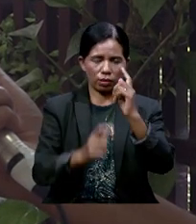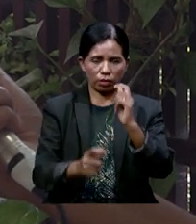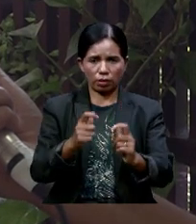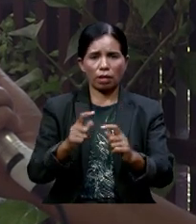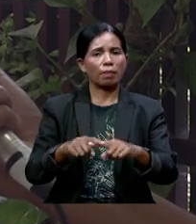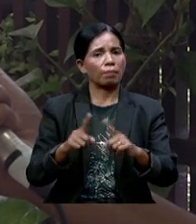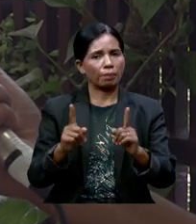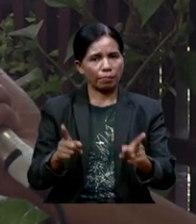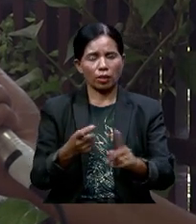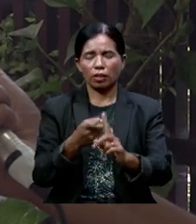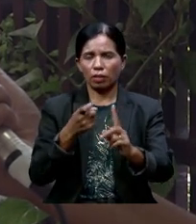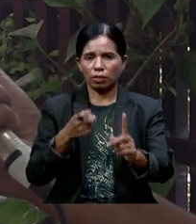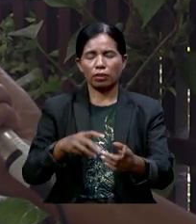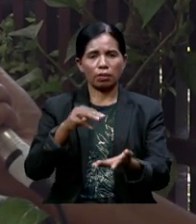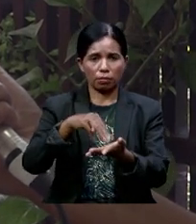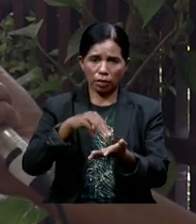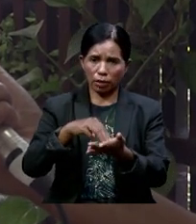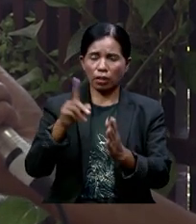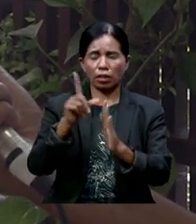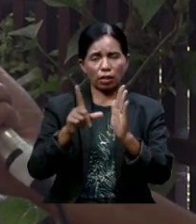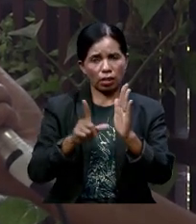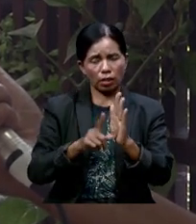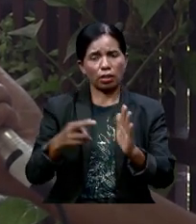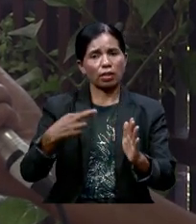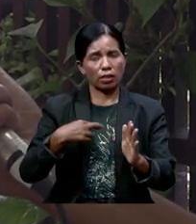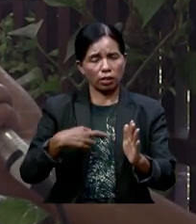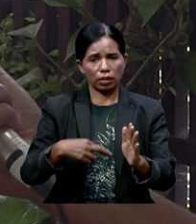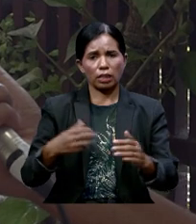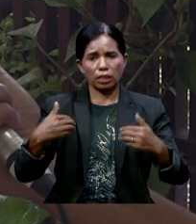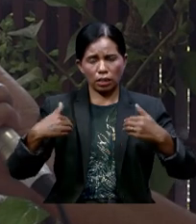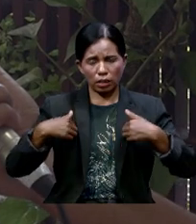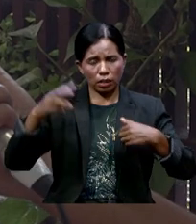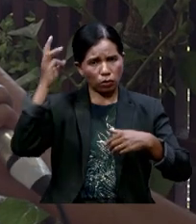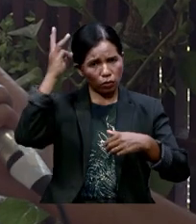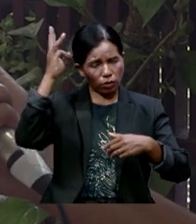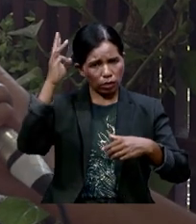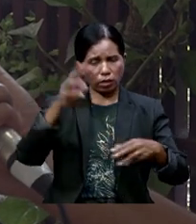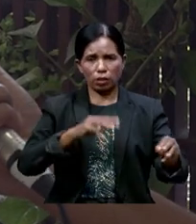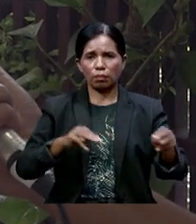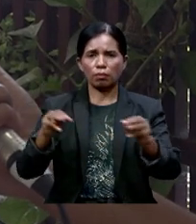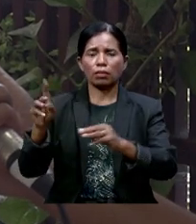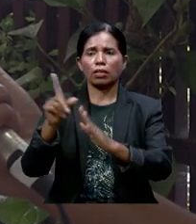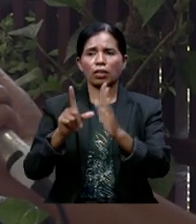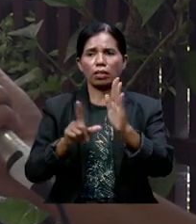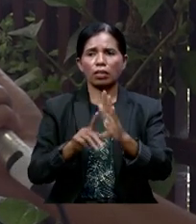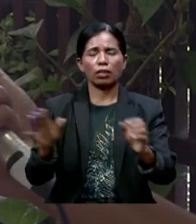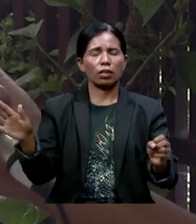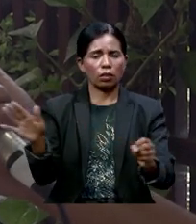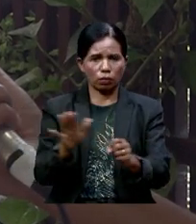Mas usi matéria lei ne rasi ne cria dúvida ne altera rei da neve na conho